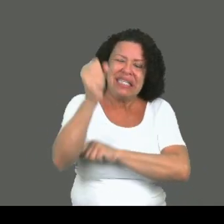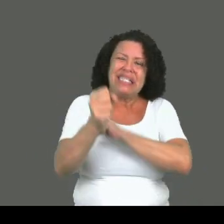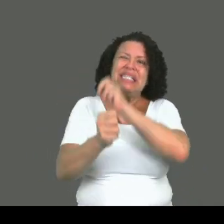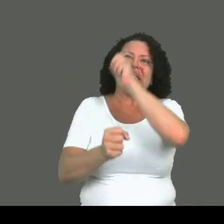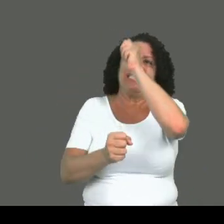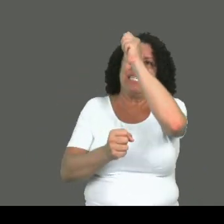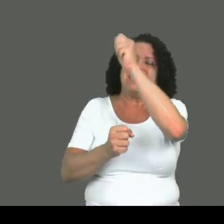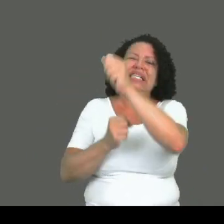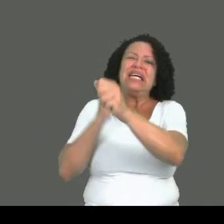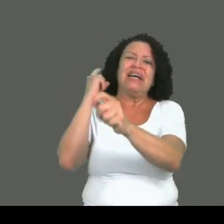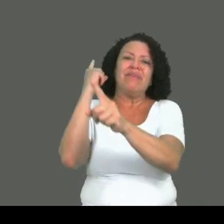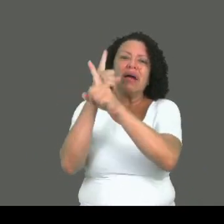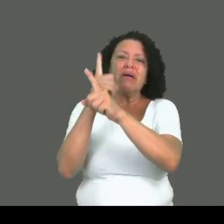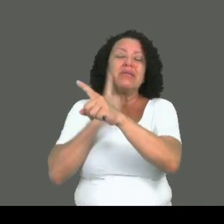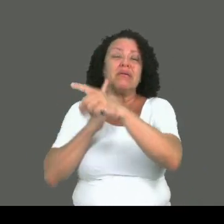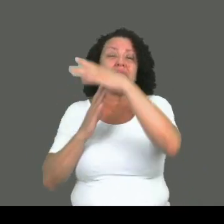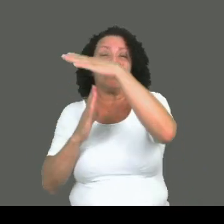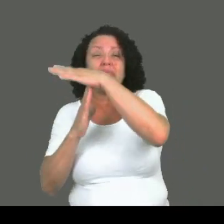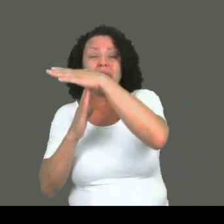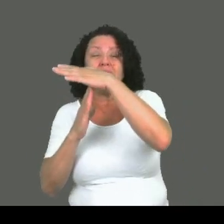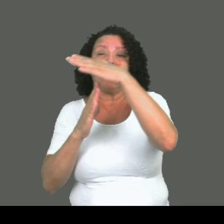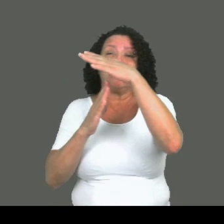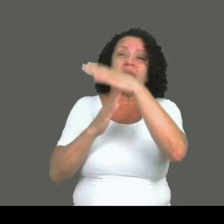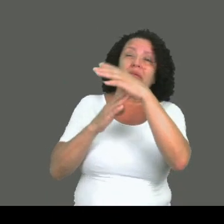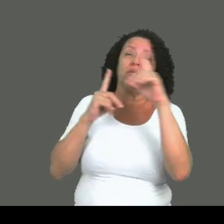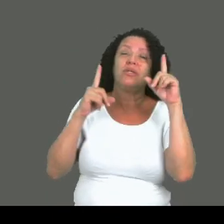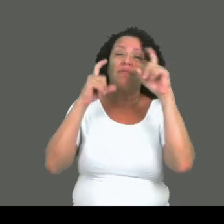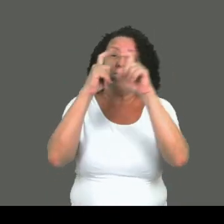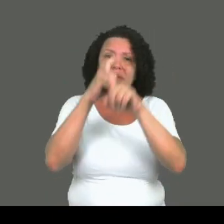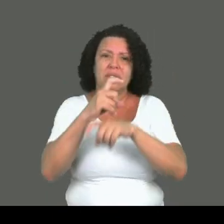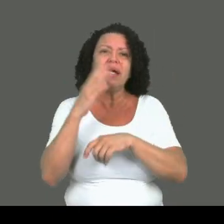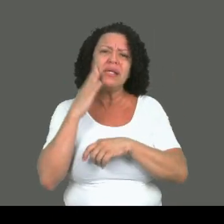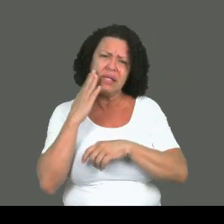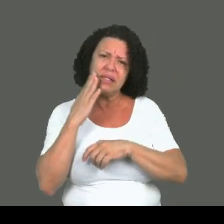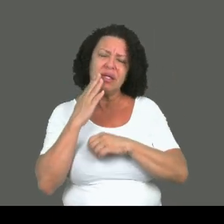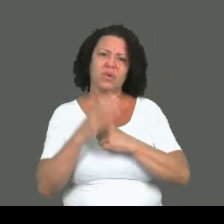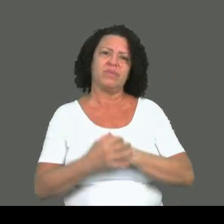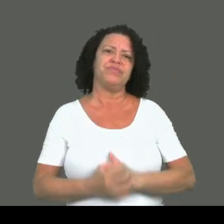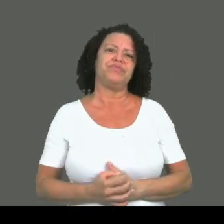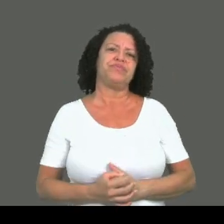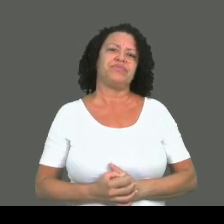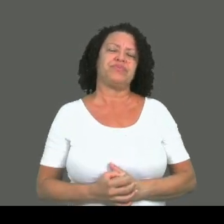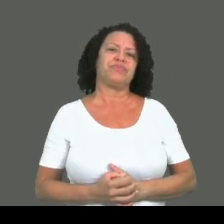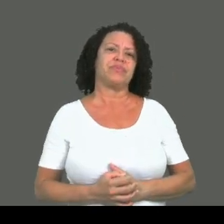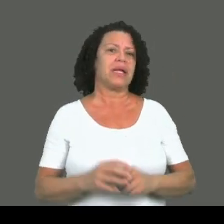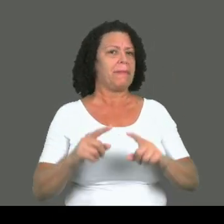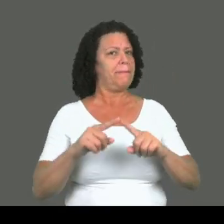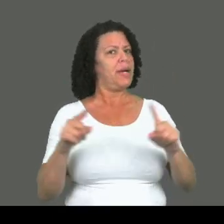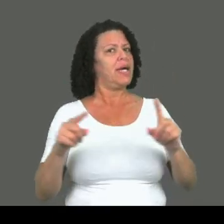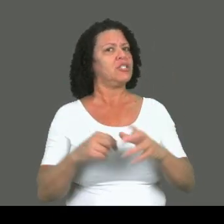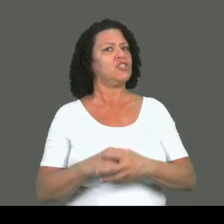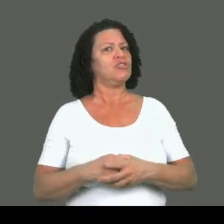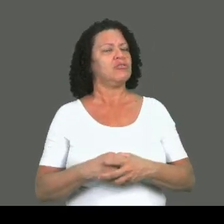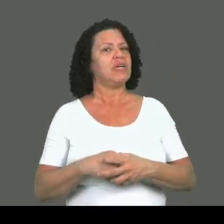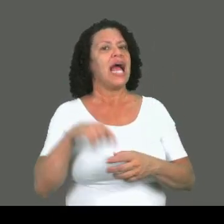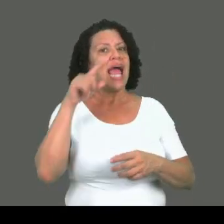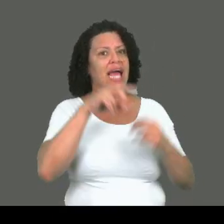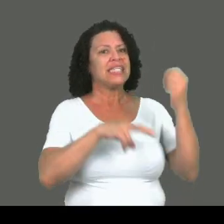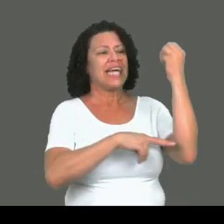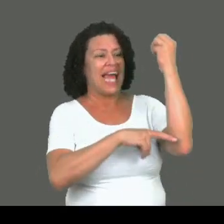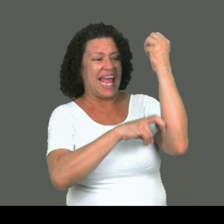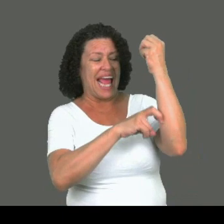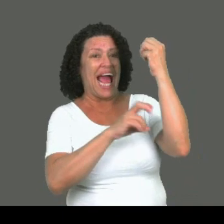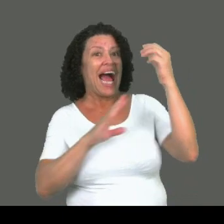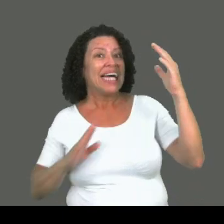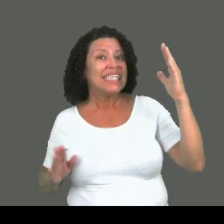encontrar inúmeras barreiras e inúmeras dificuldades. Mas essa escalada até o topo